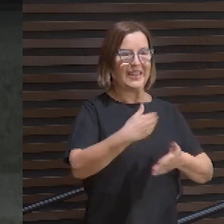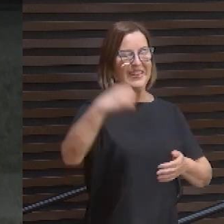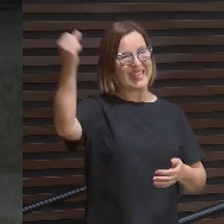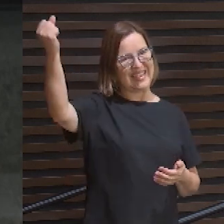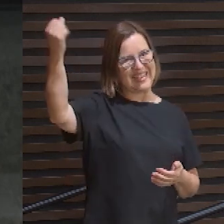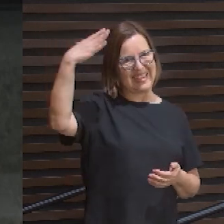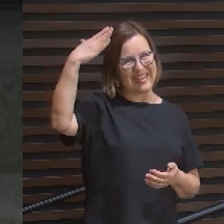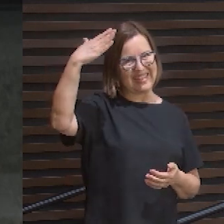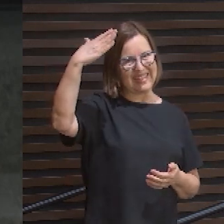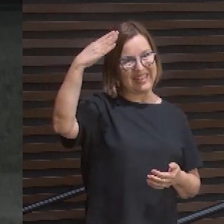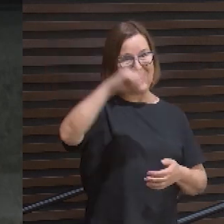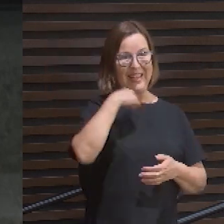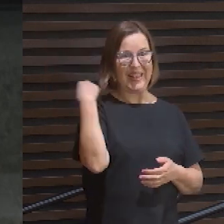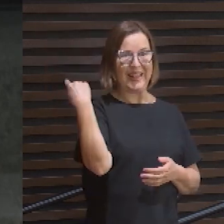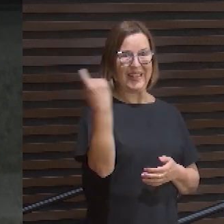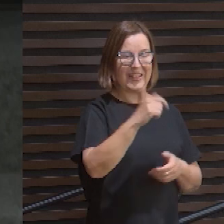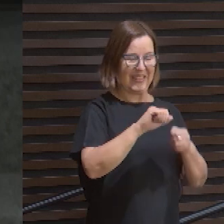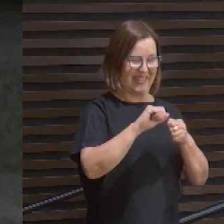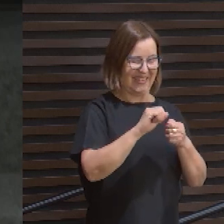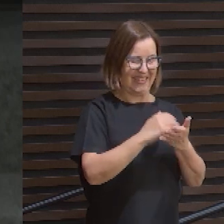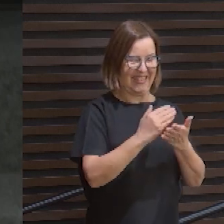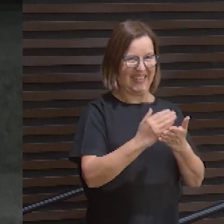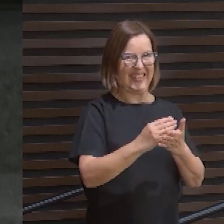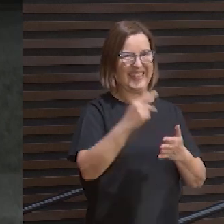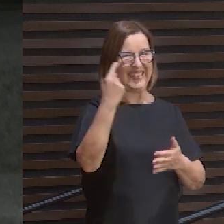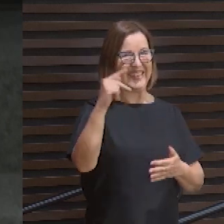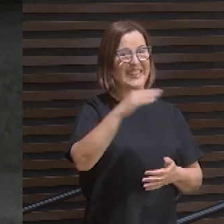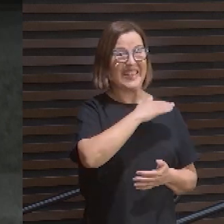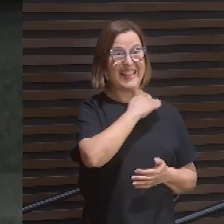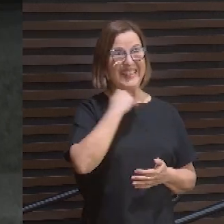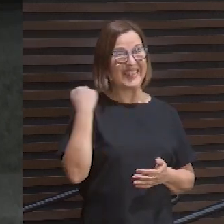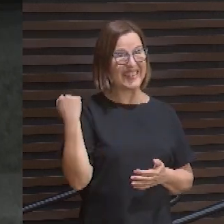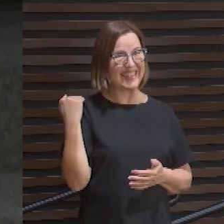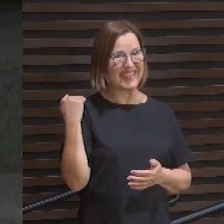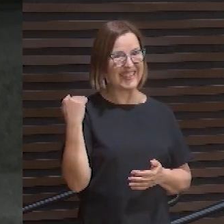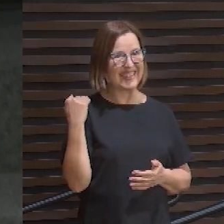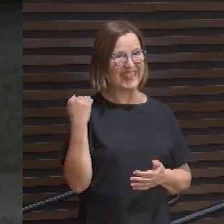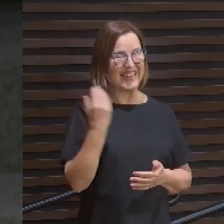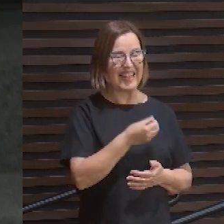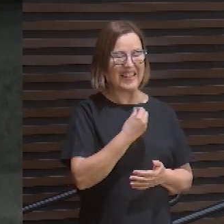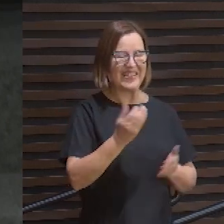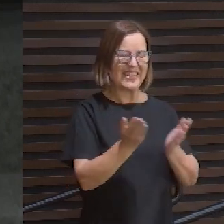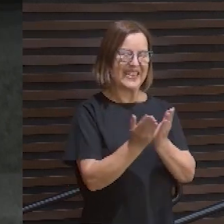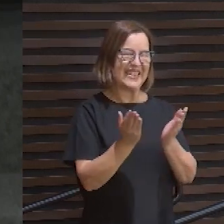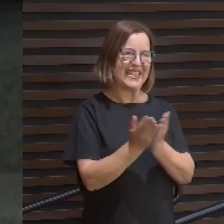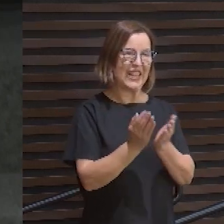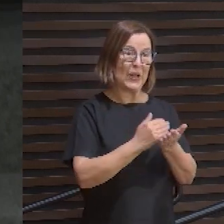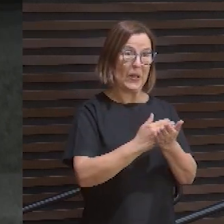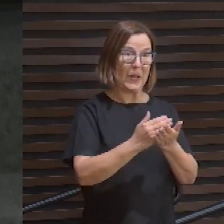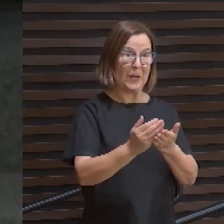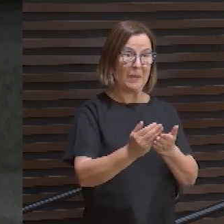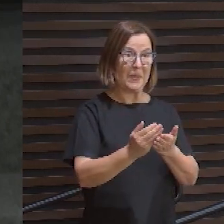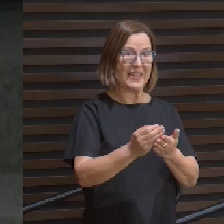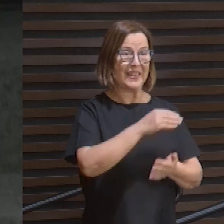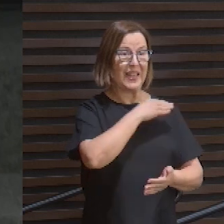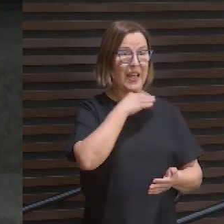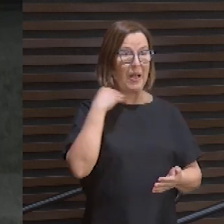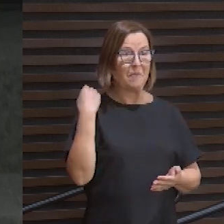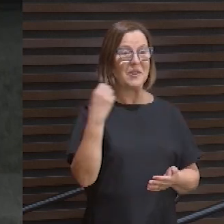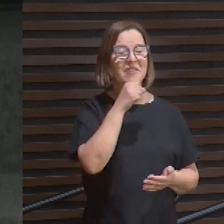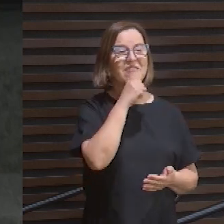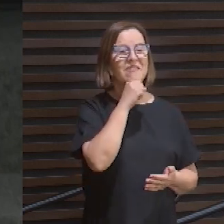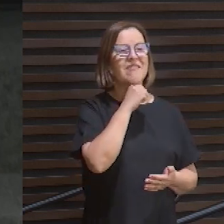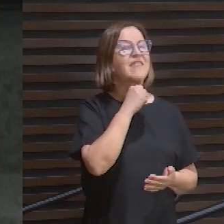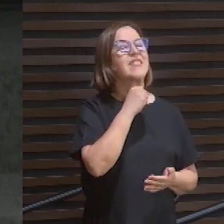graça, nós participamos da sua morte. A vida cristã começa com a morte do velho homem